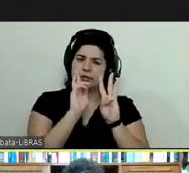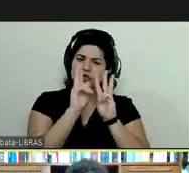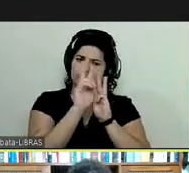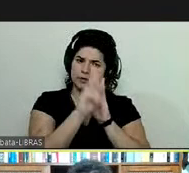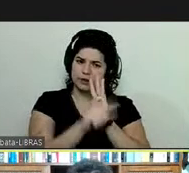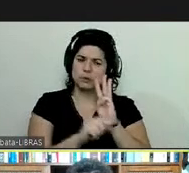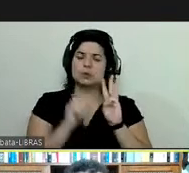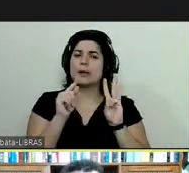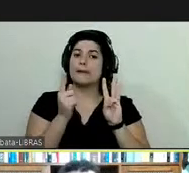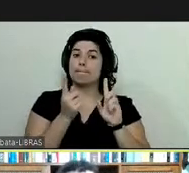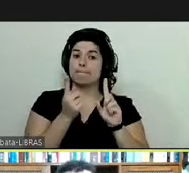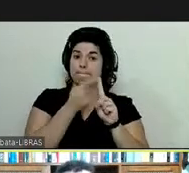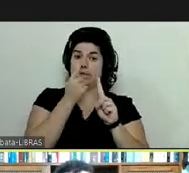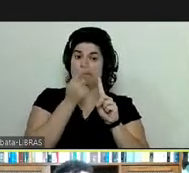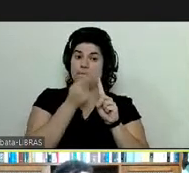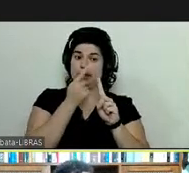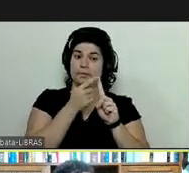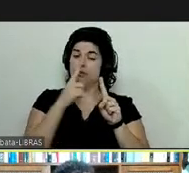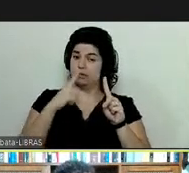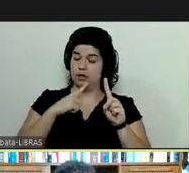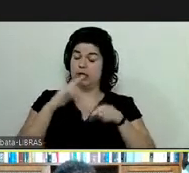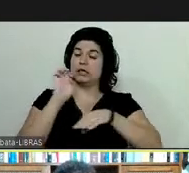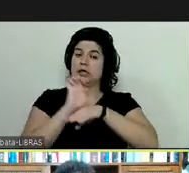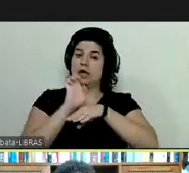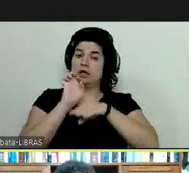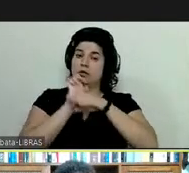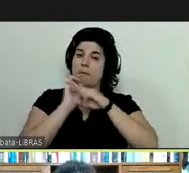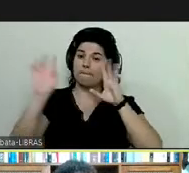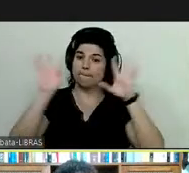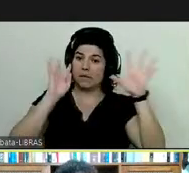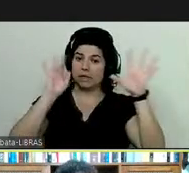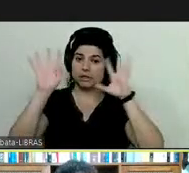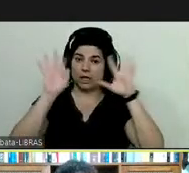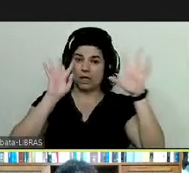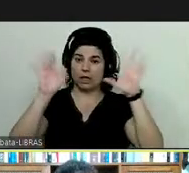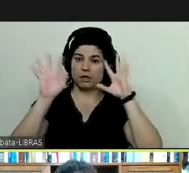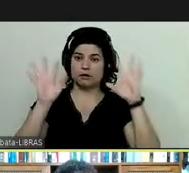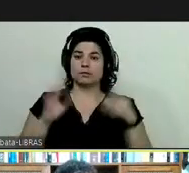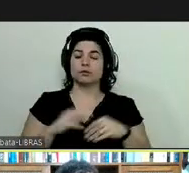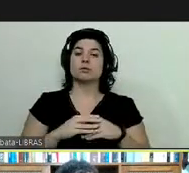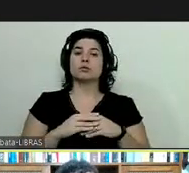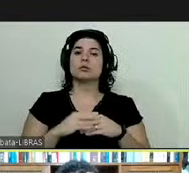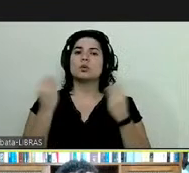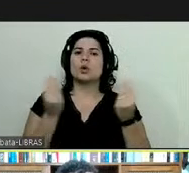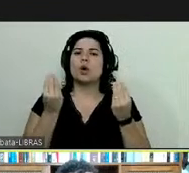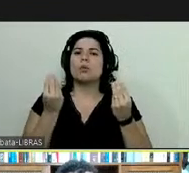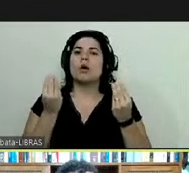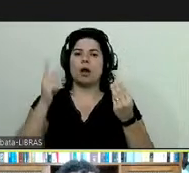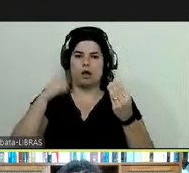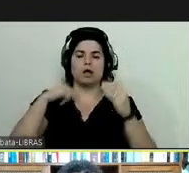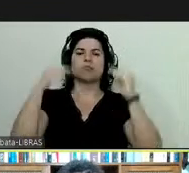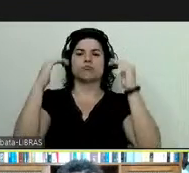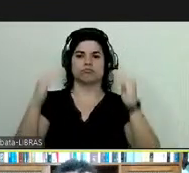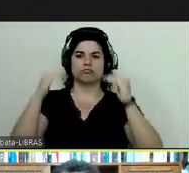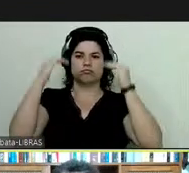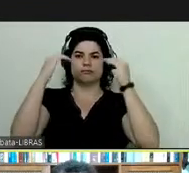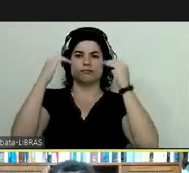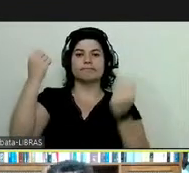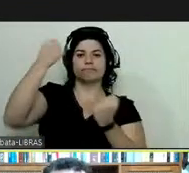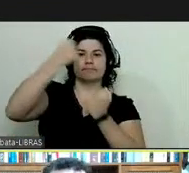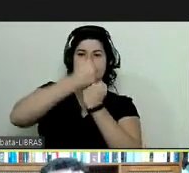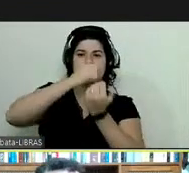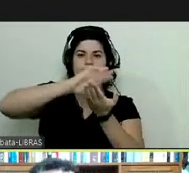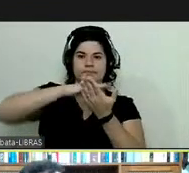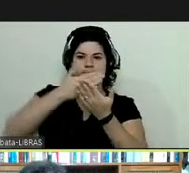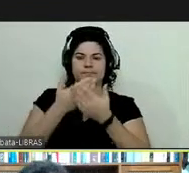primeiro esse estado o que pode ser pensado aí como uma dimensão de exercício de autoridade em um determinado território